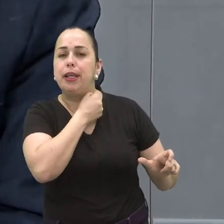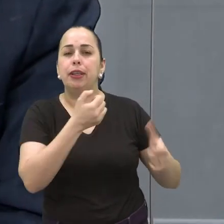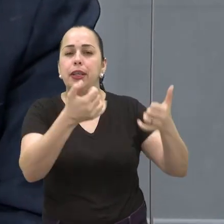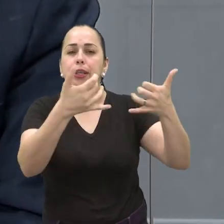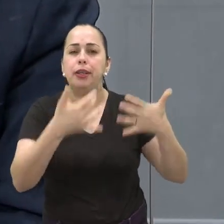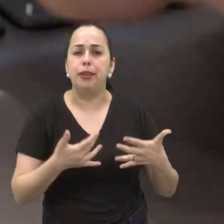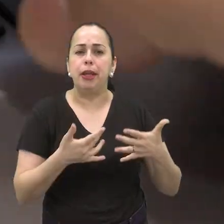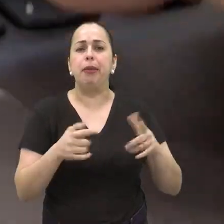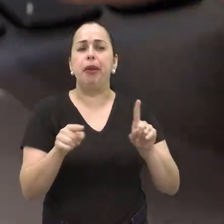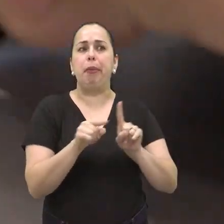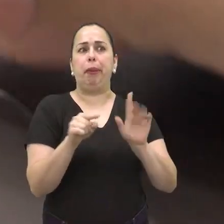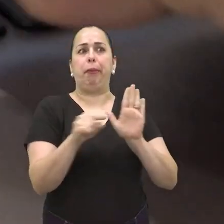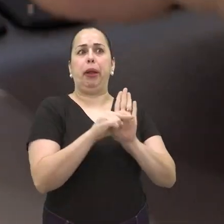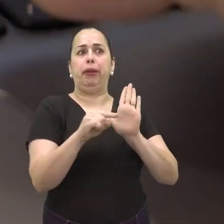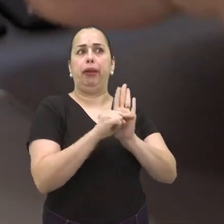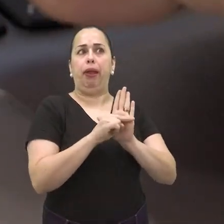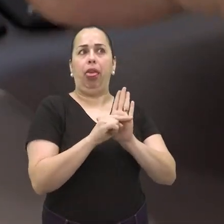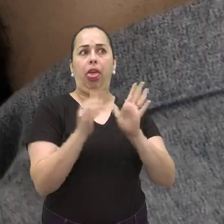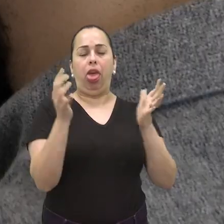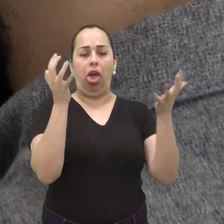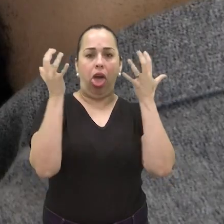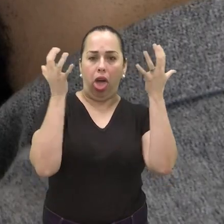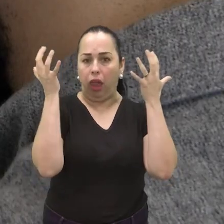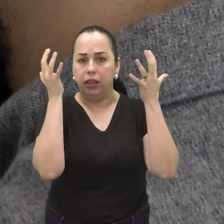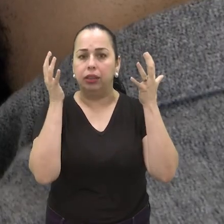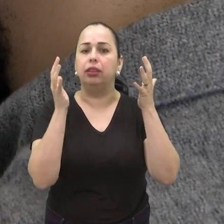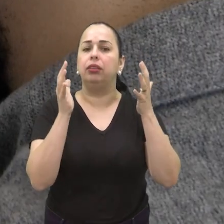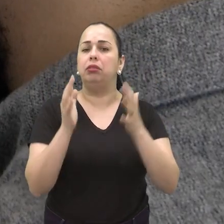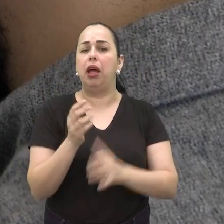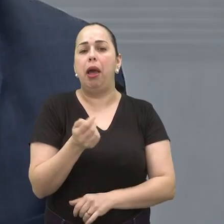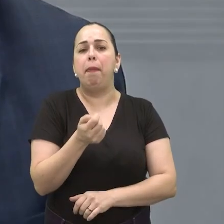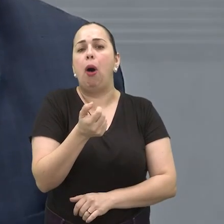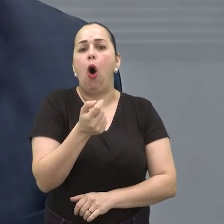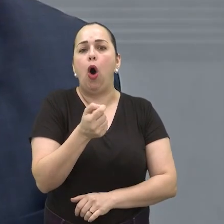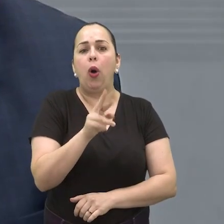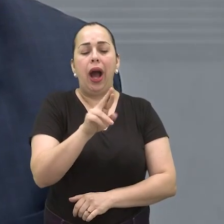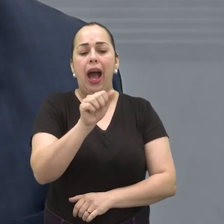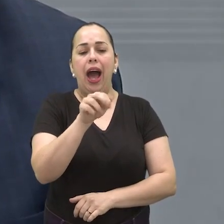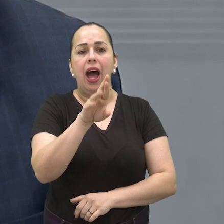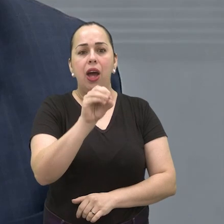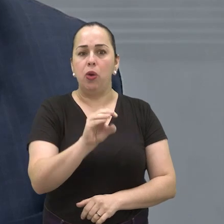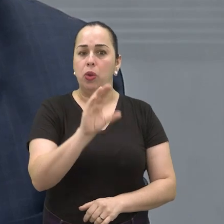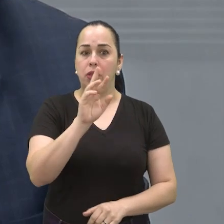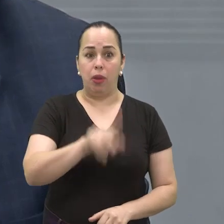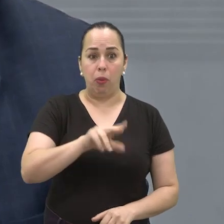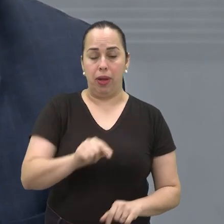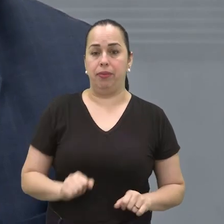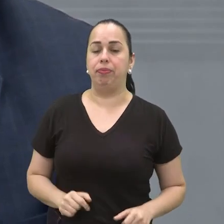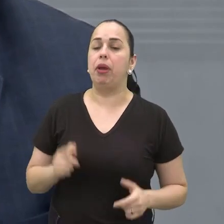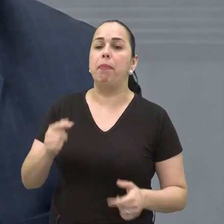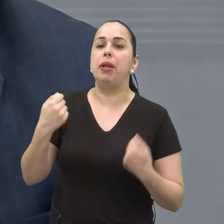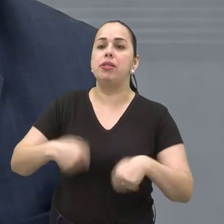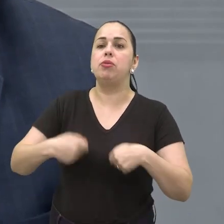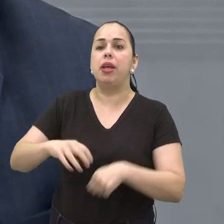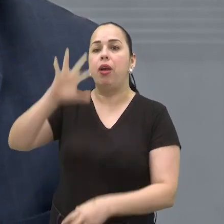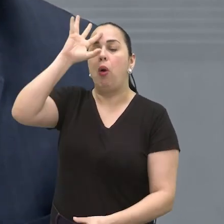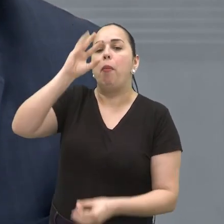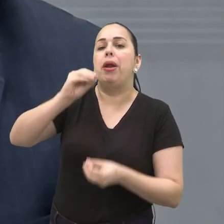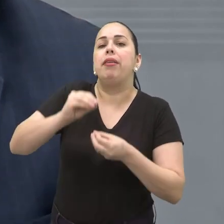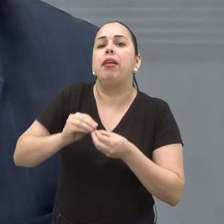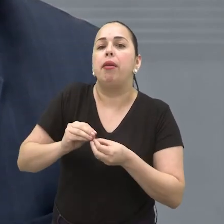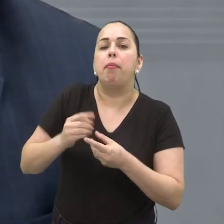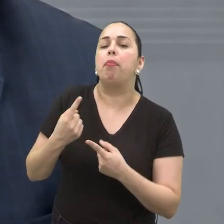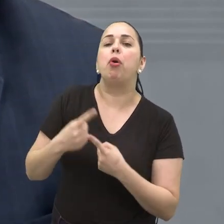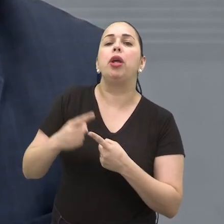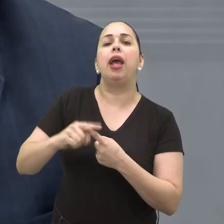ou ter emoções negativas no trabalho não é algo raro. O que eu preciso entender é qual é a origem desse estresse. Se a gente